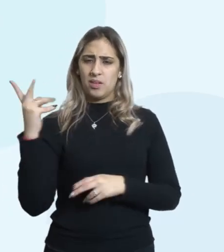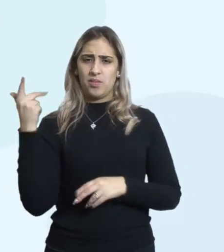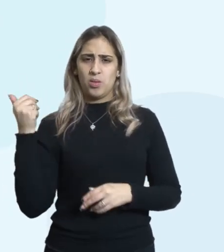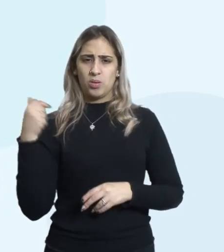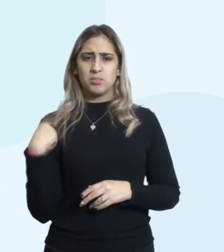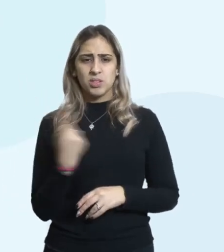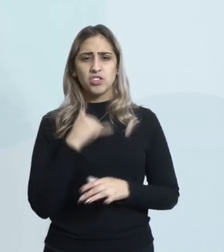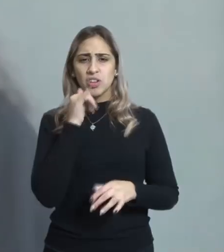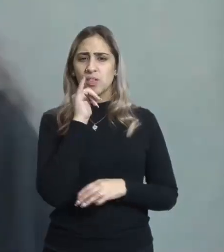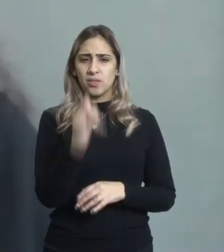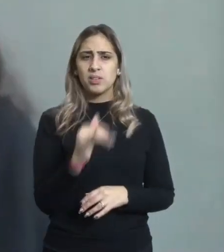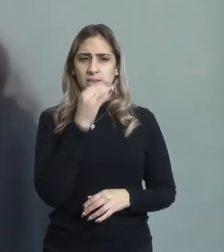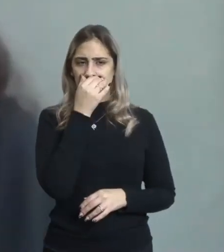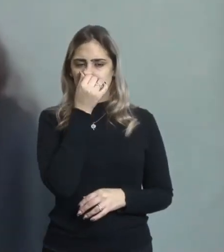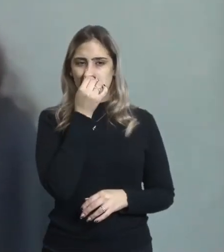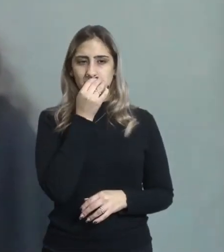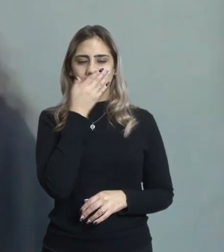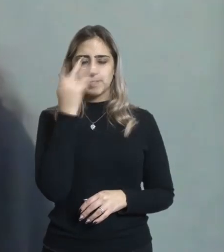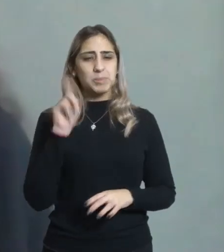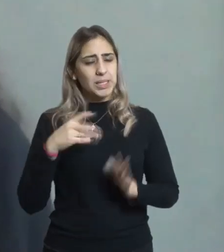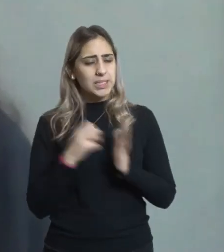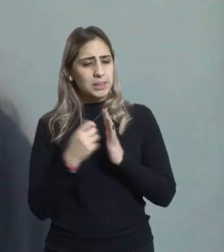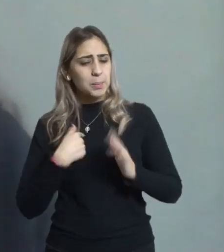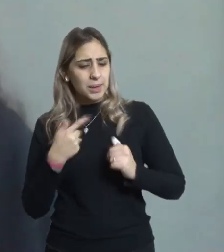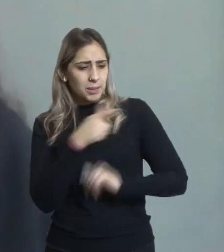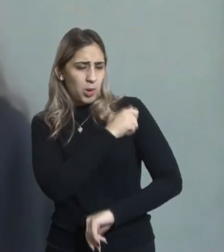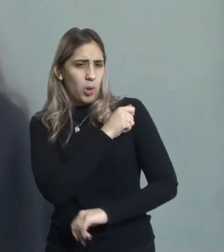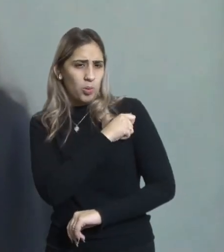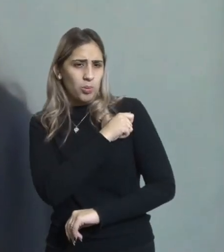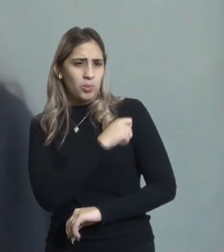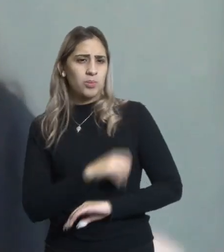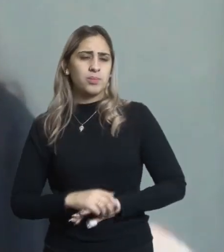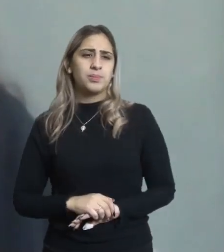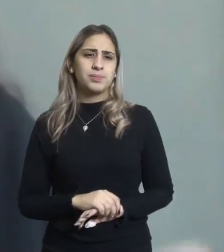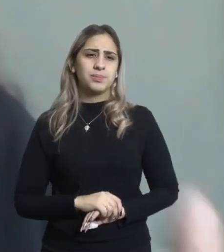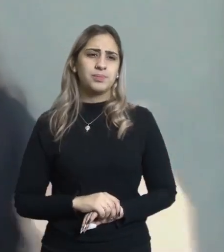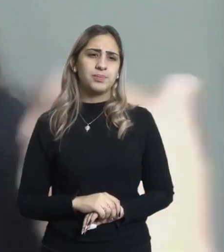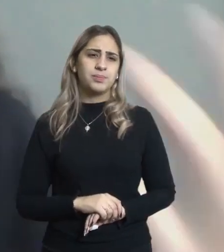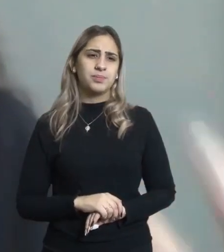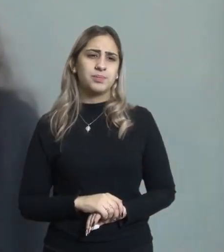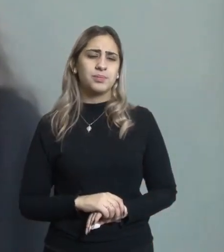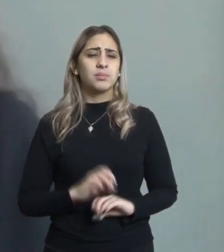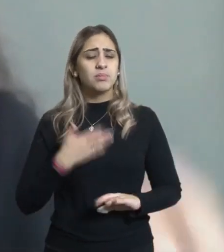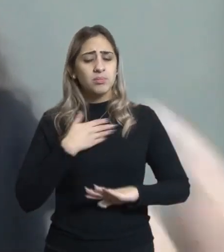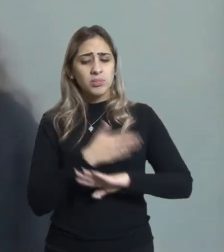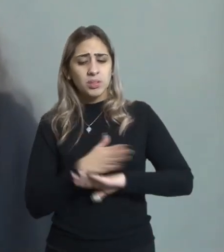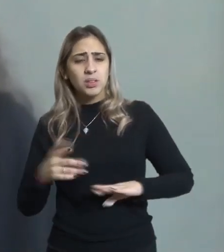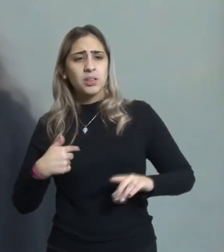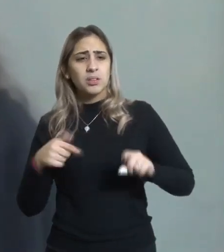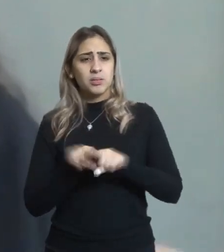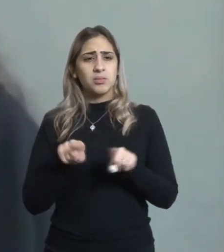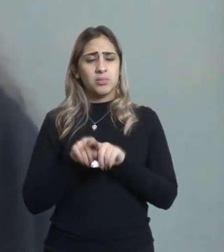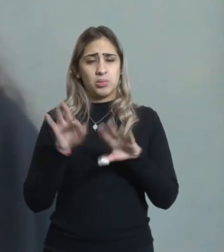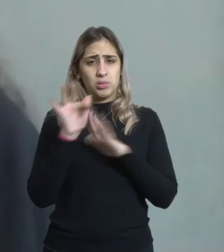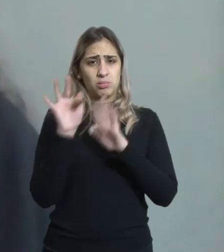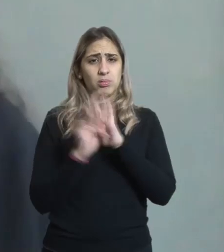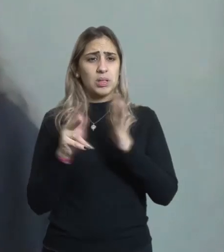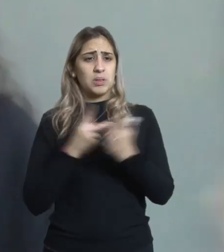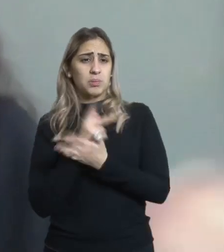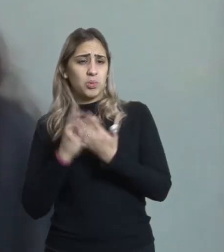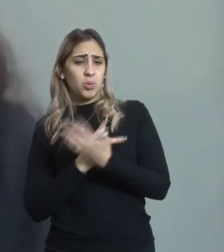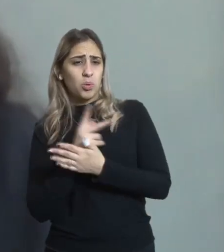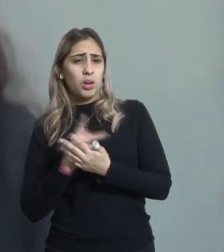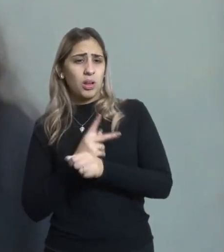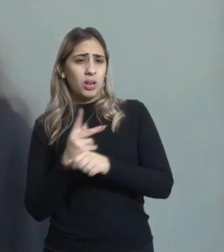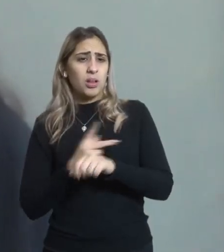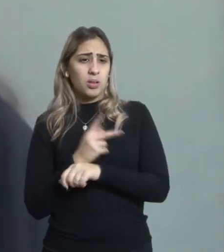gente acessar. Mas está acessível para o meu aluno? Se for passar também textos, procurar que esses textos